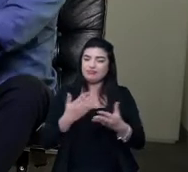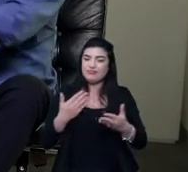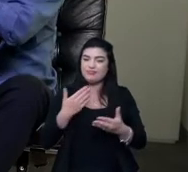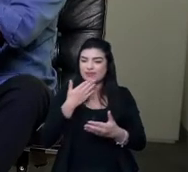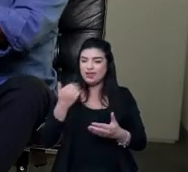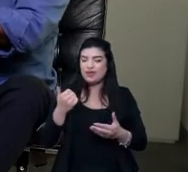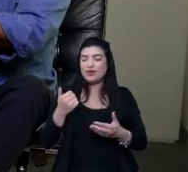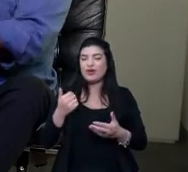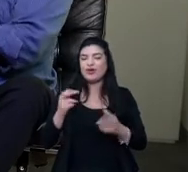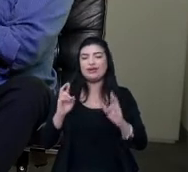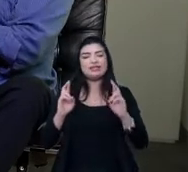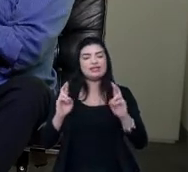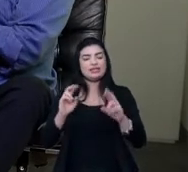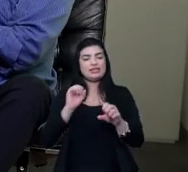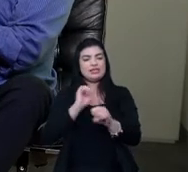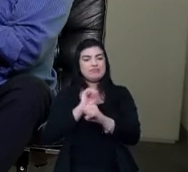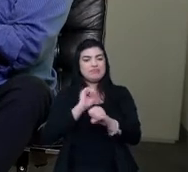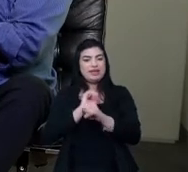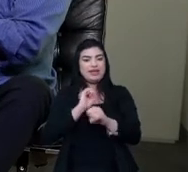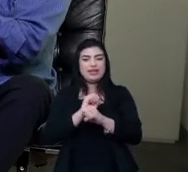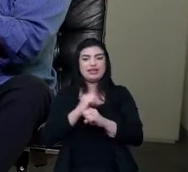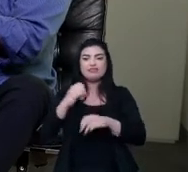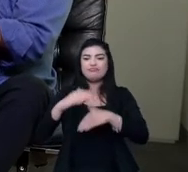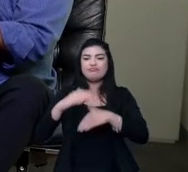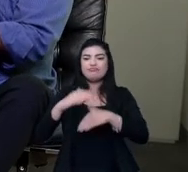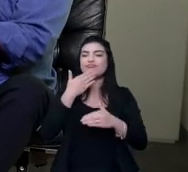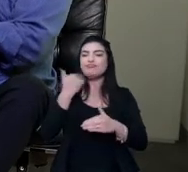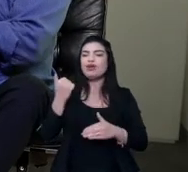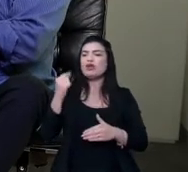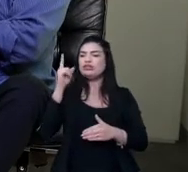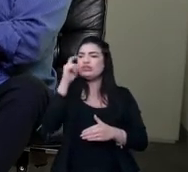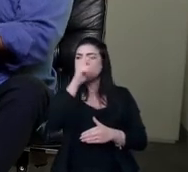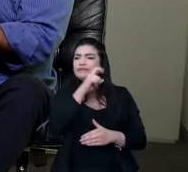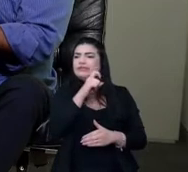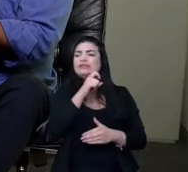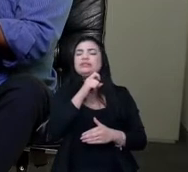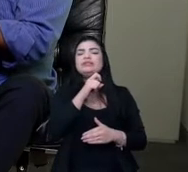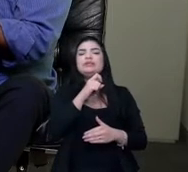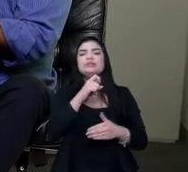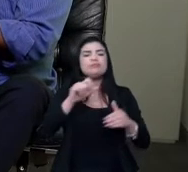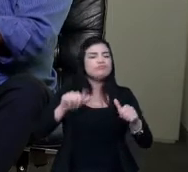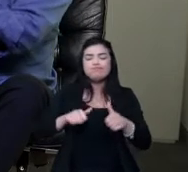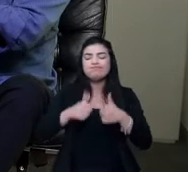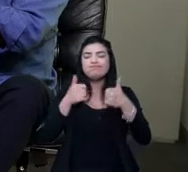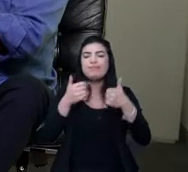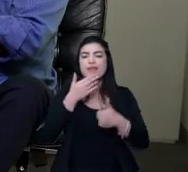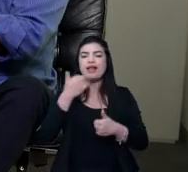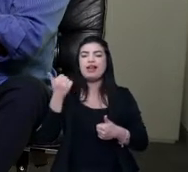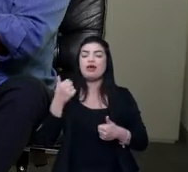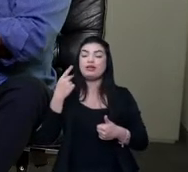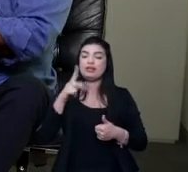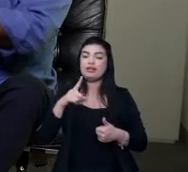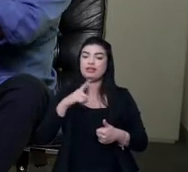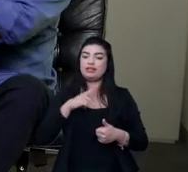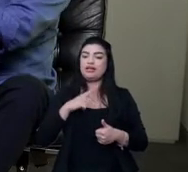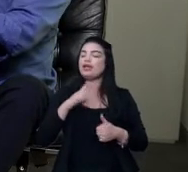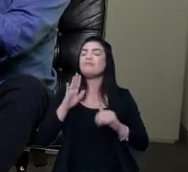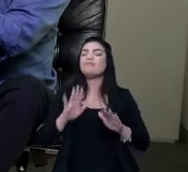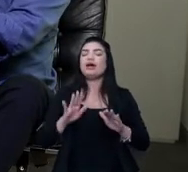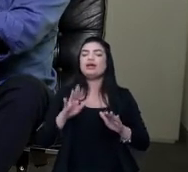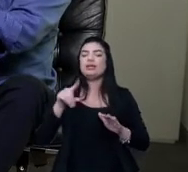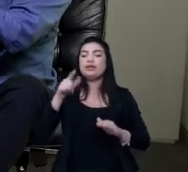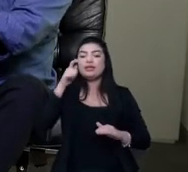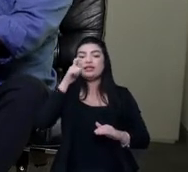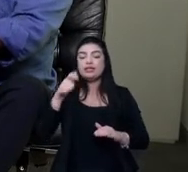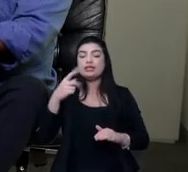e ultrapassar as dificuldades que elas vivem, né? Então, assim, não é que eu trate simplesmente da religiosidade, mas me interessa a forma como